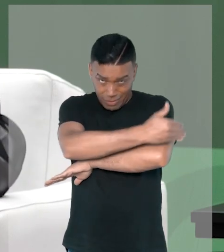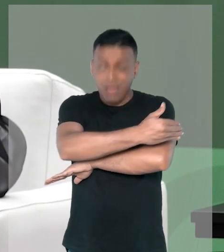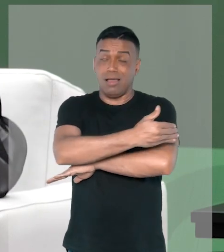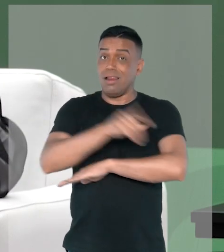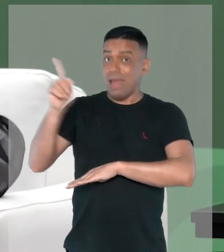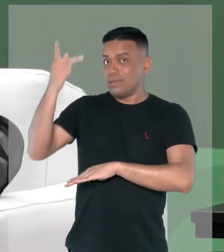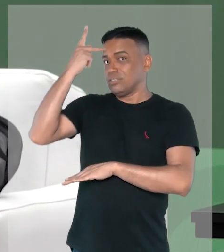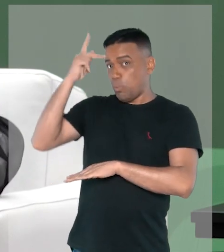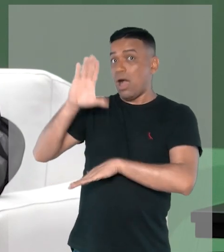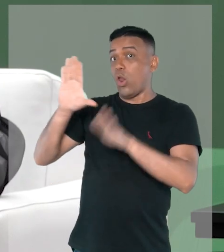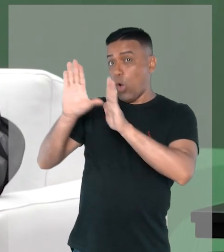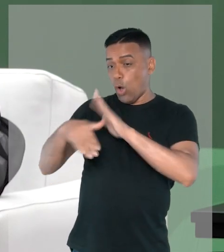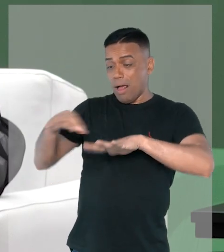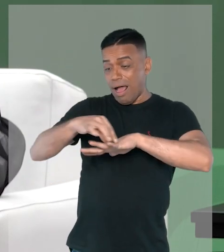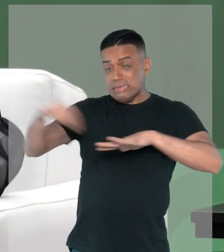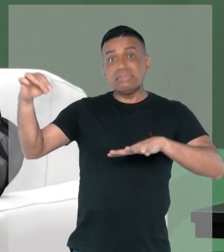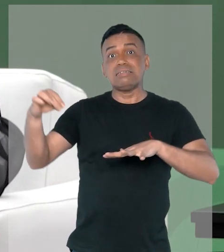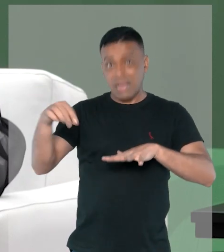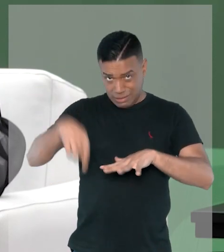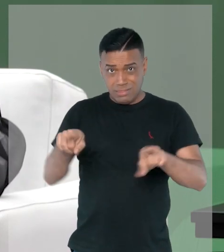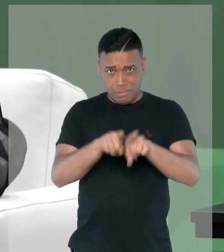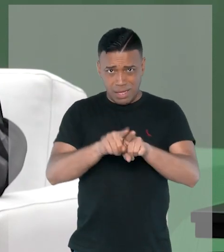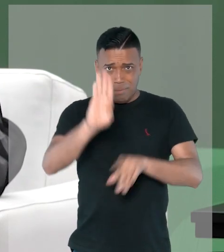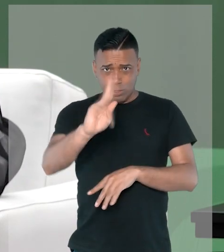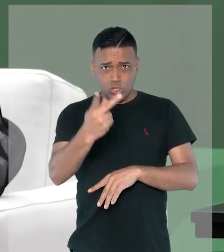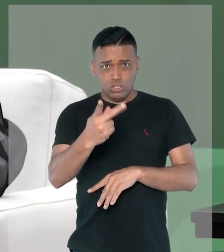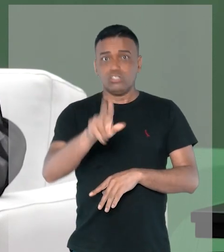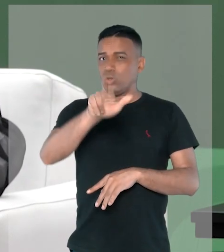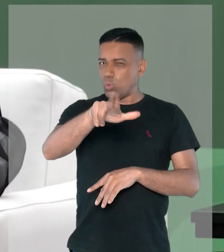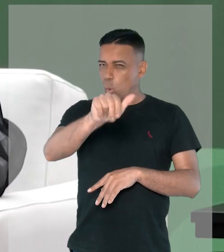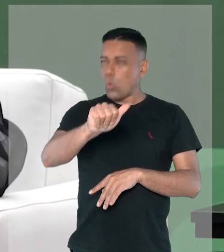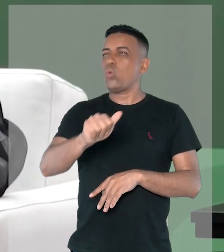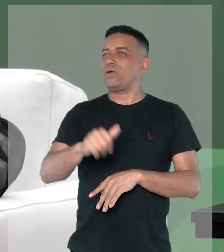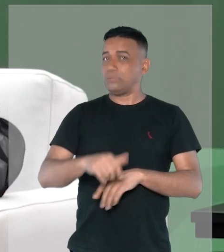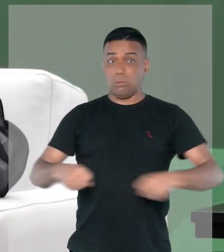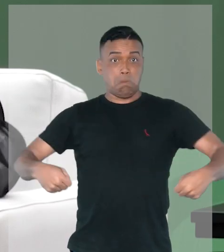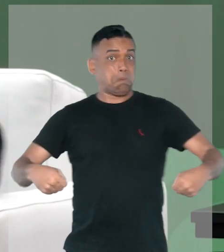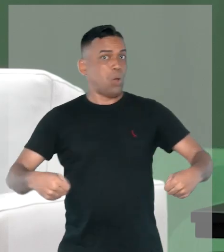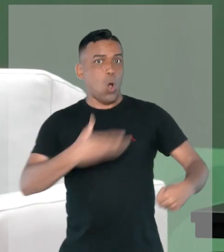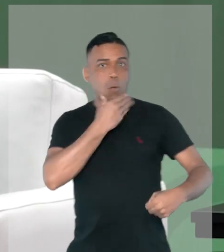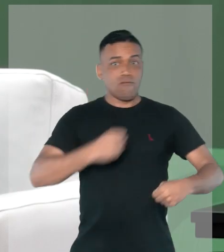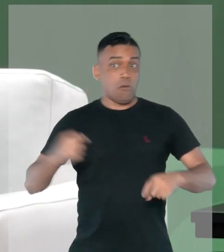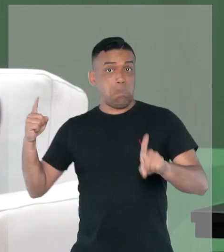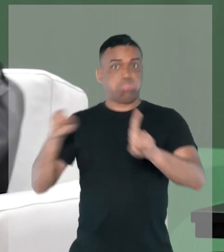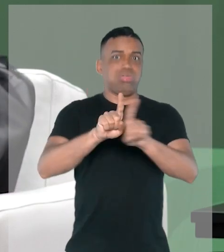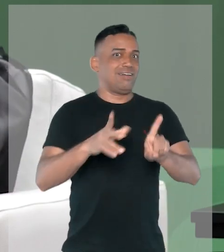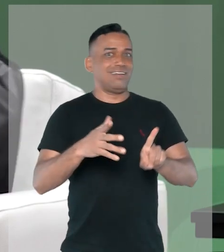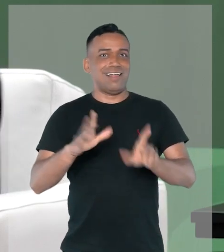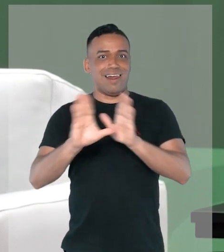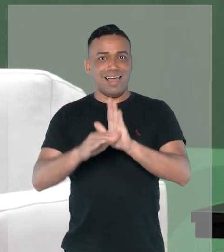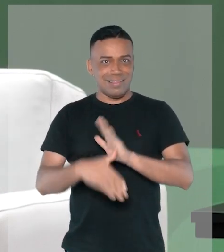aliança. Aqueles roubam aliança também? Você nunca foi roubado também com o seu tamanho, né? Ninguém vai chegar perto.